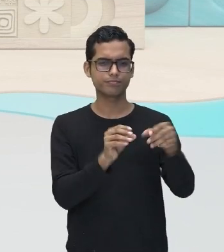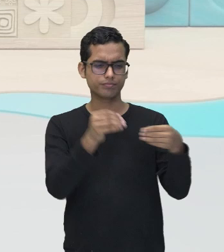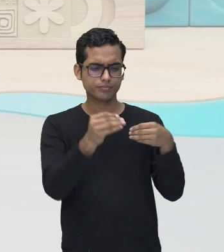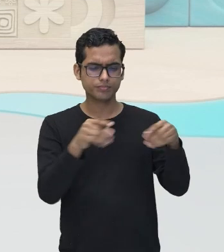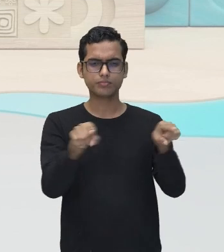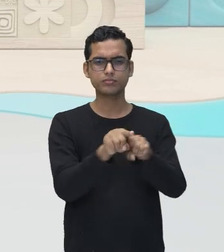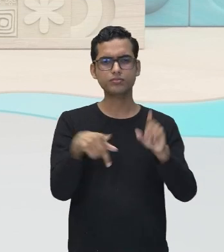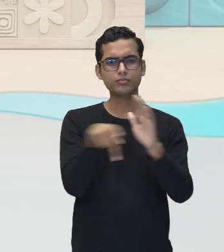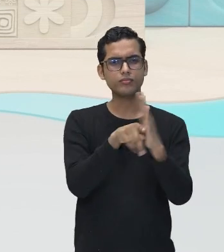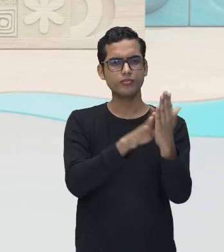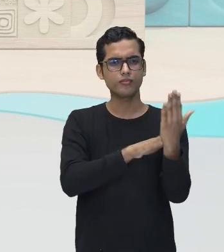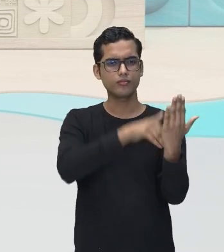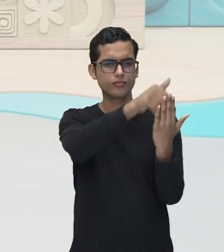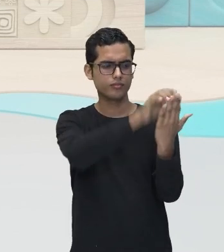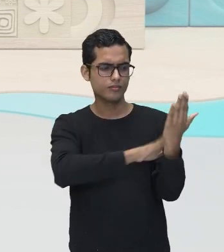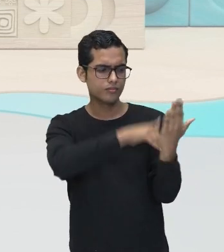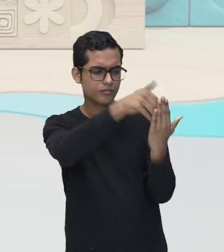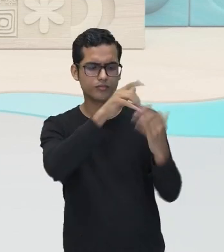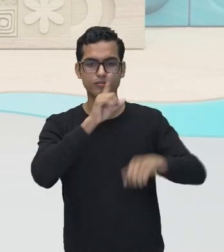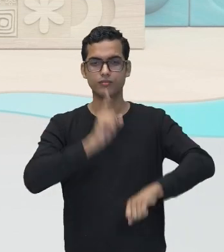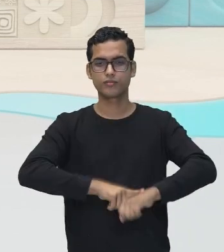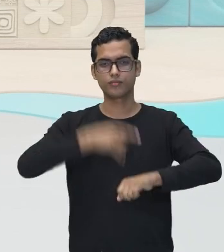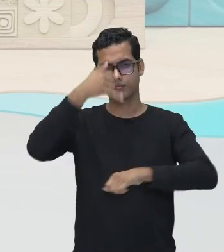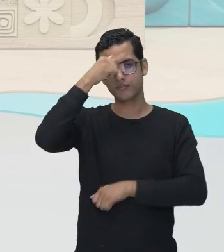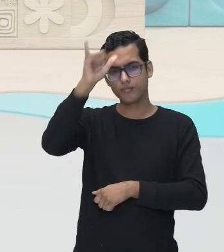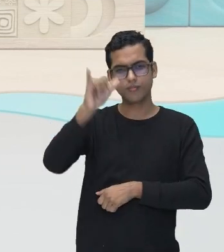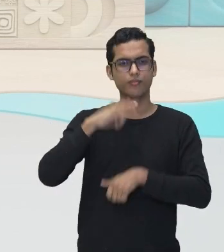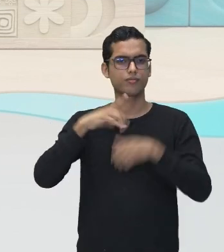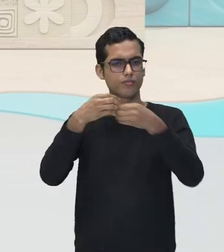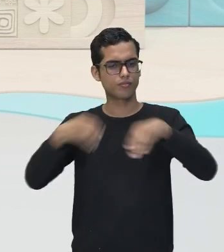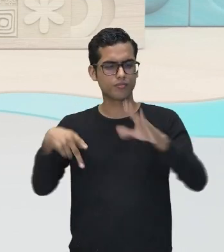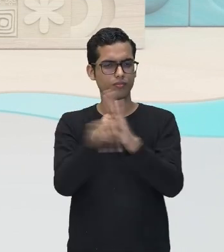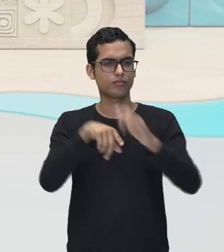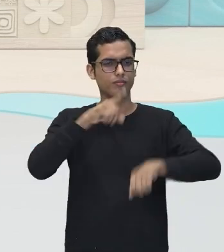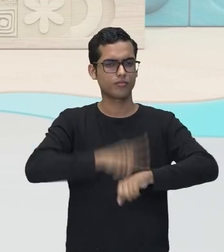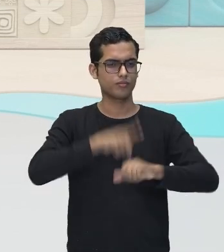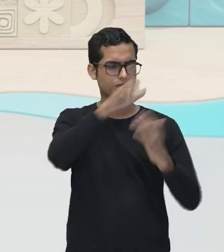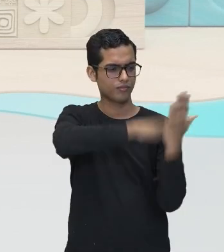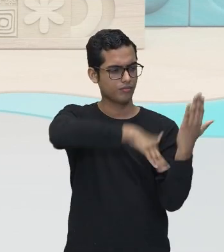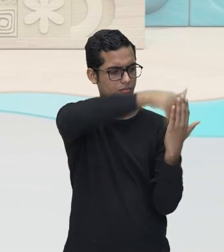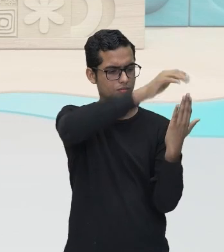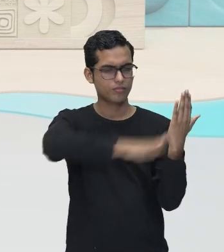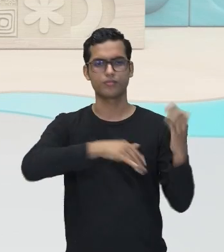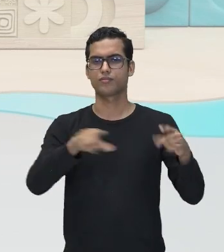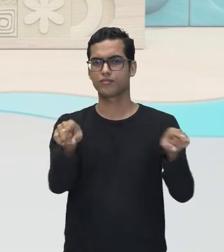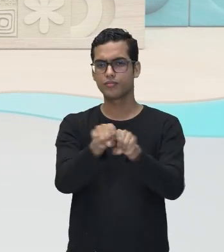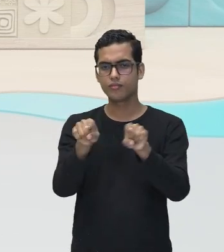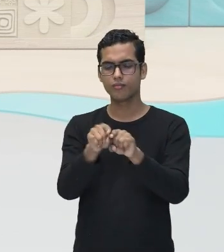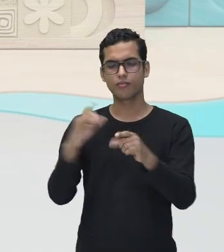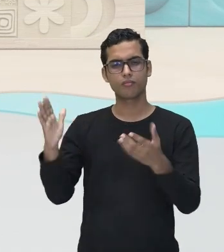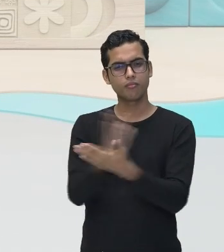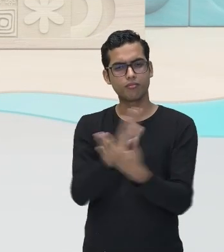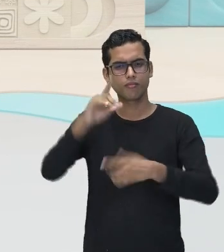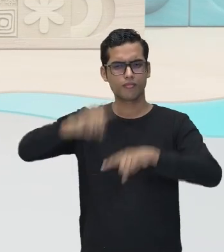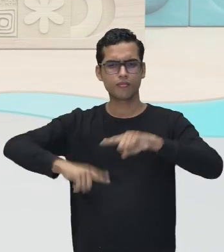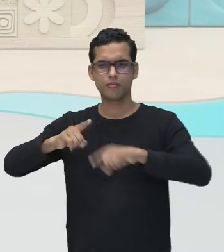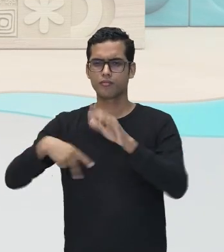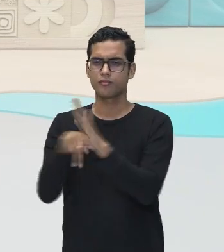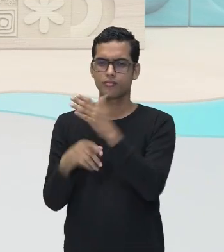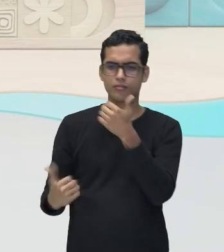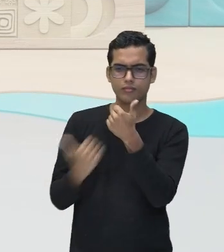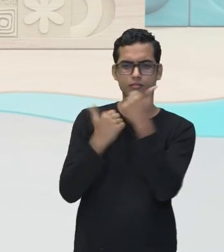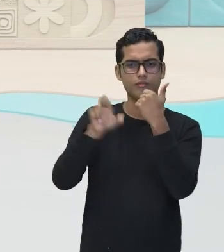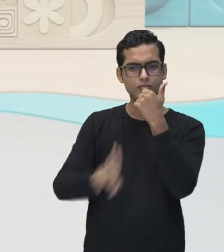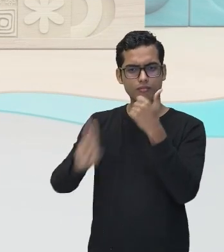da película de tinta. Então, esses são alguns suportes que o artista